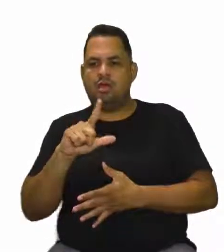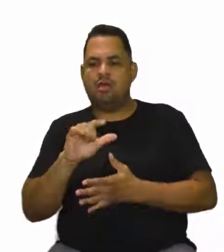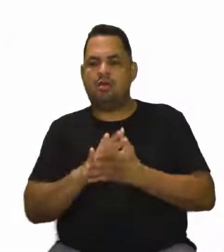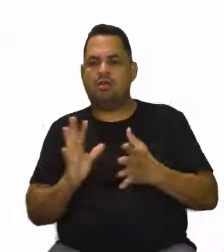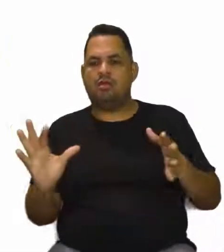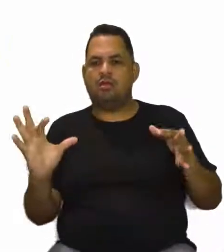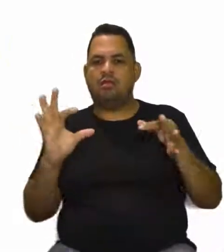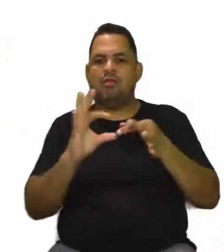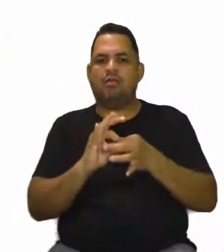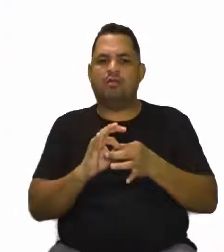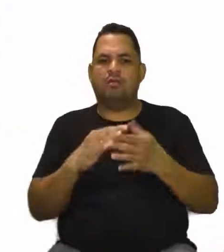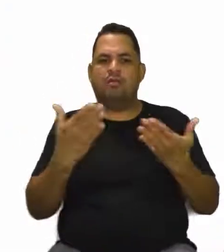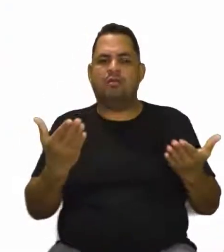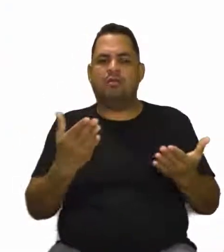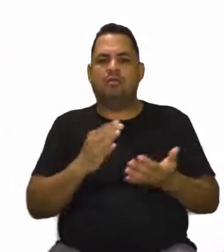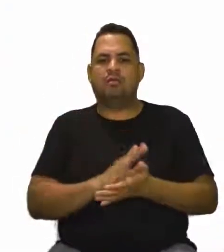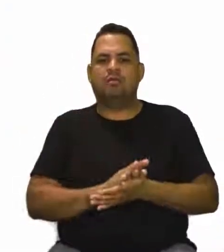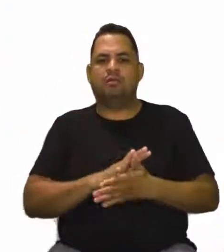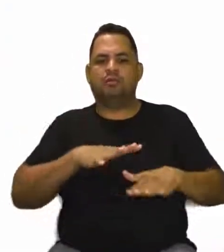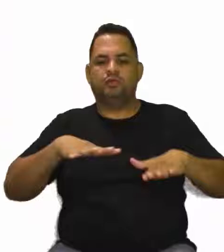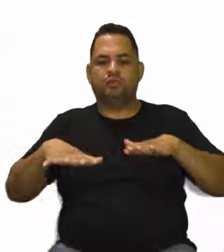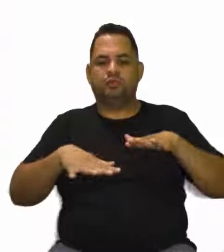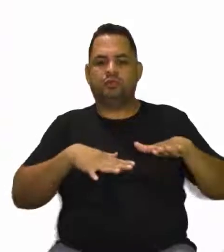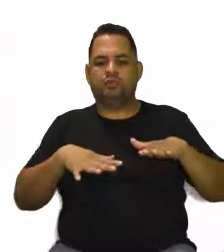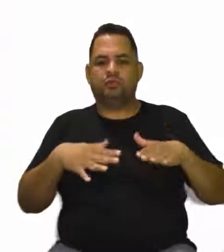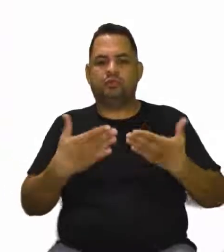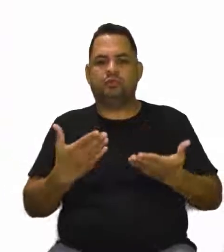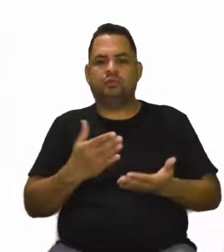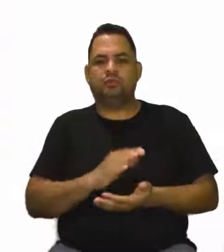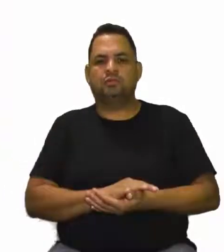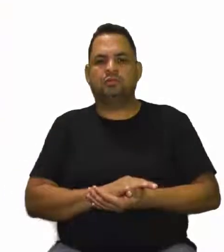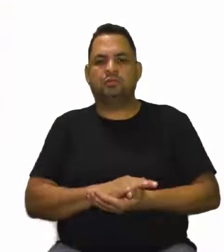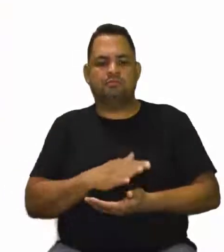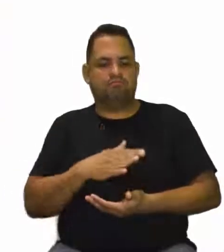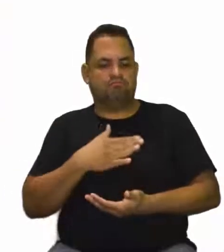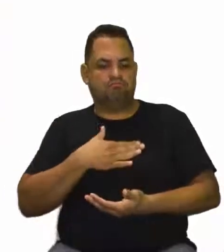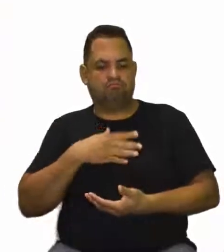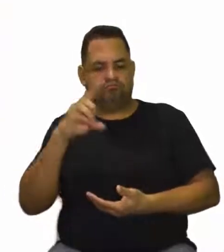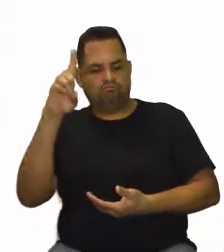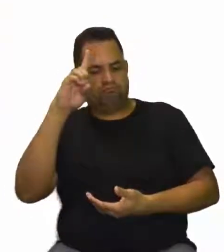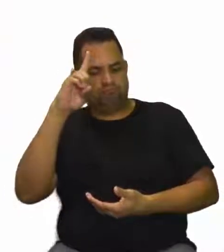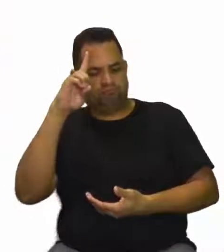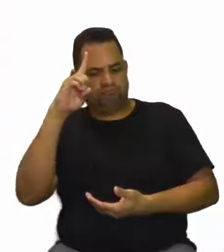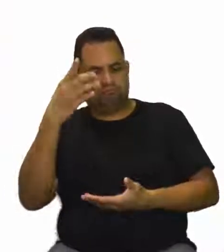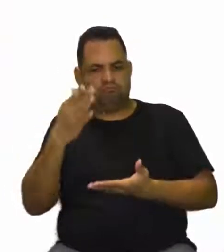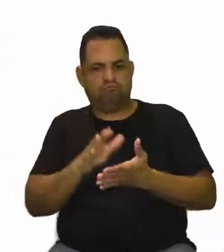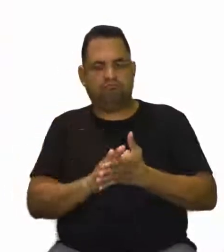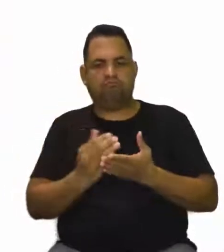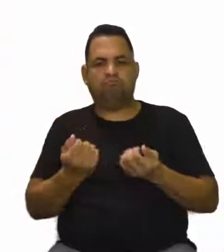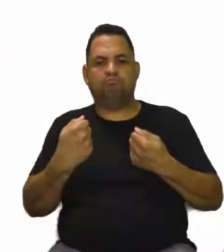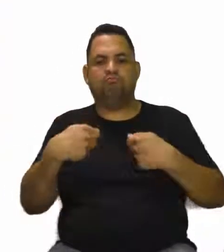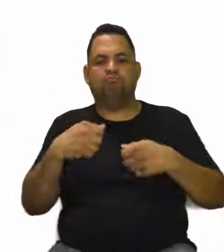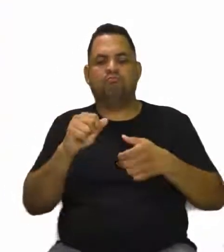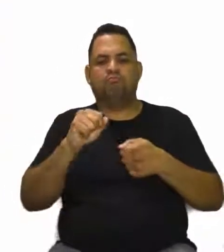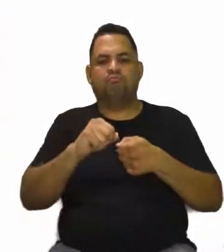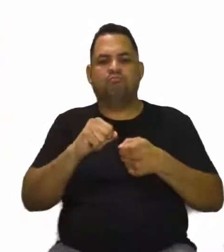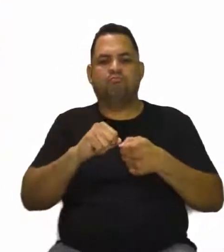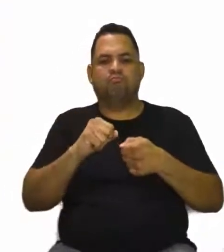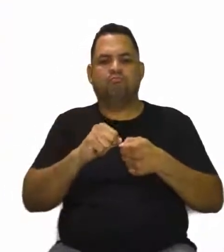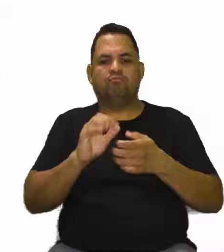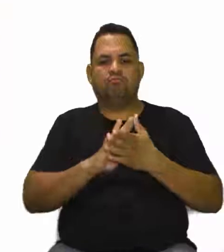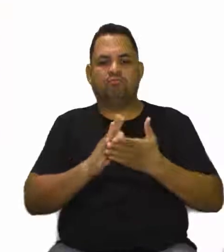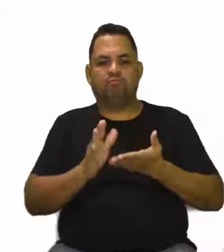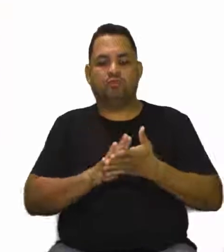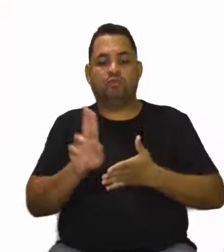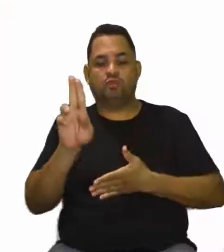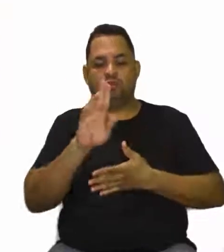associar exatamente movimentos ali do meu dia a dia e que eu possa fazer com o